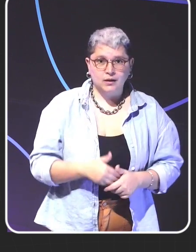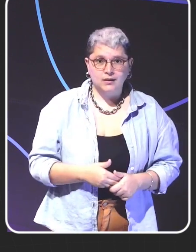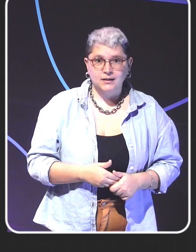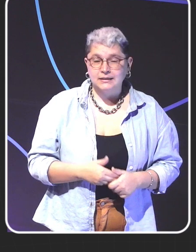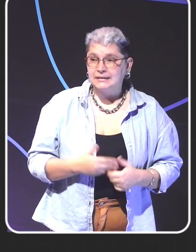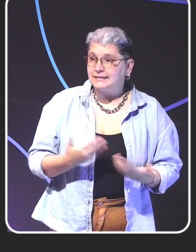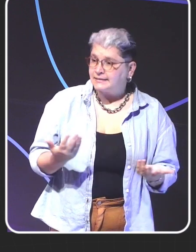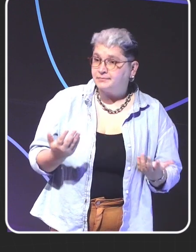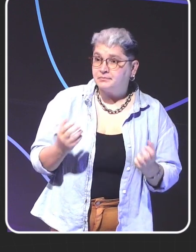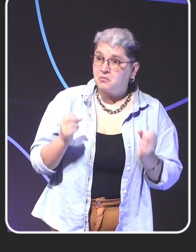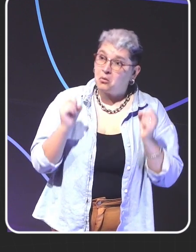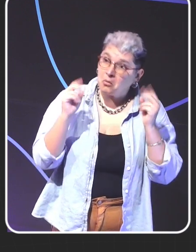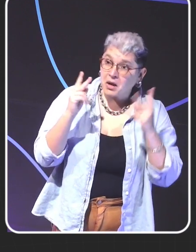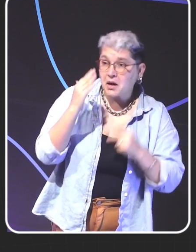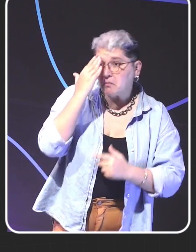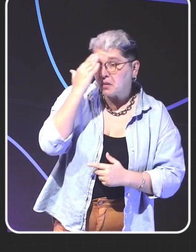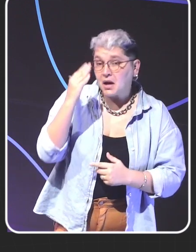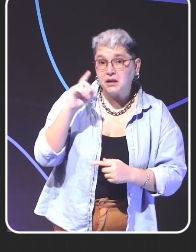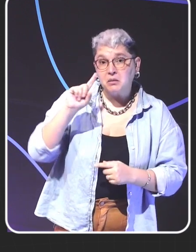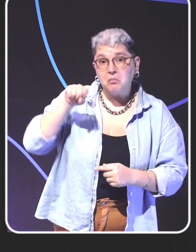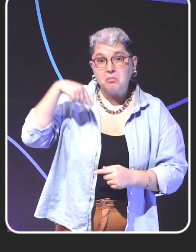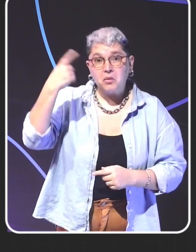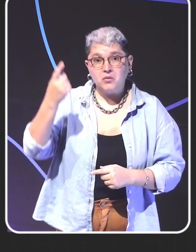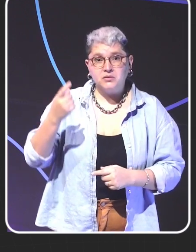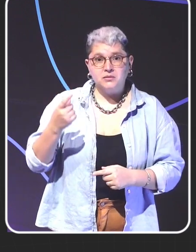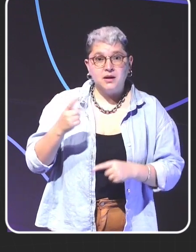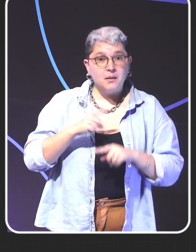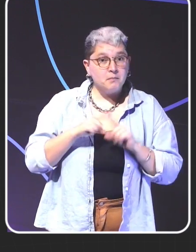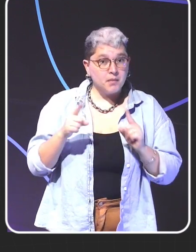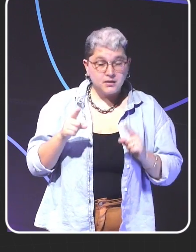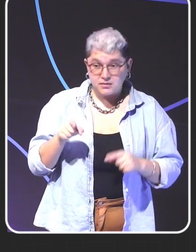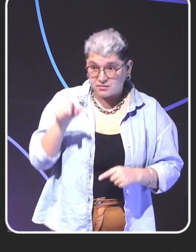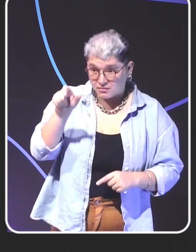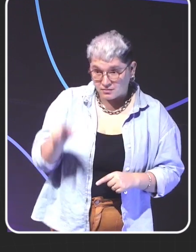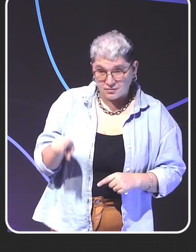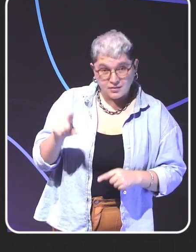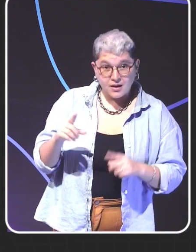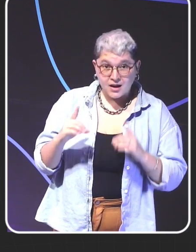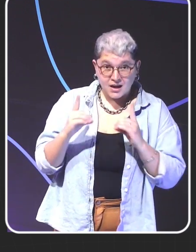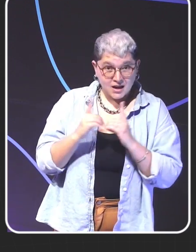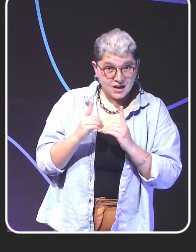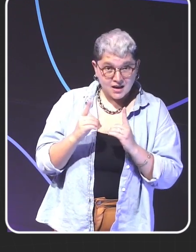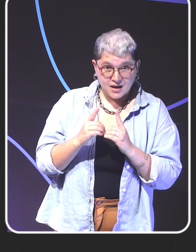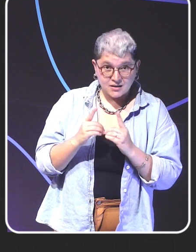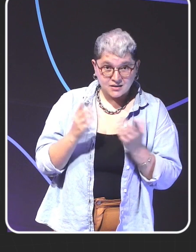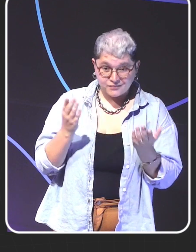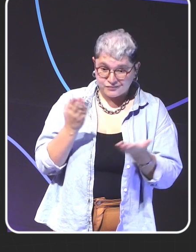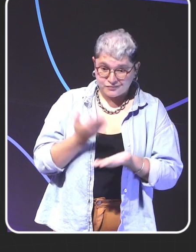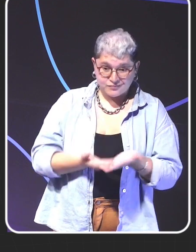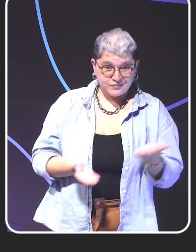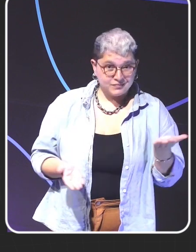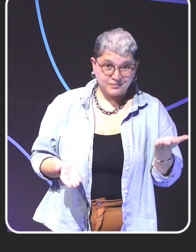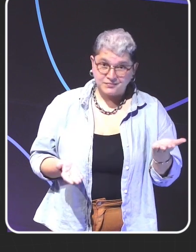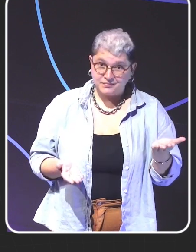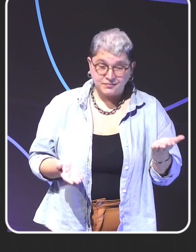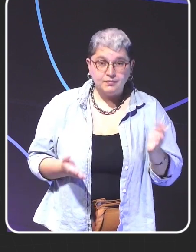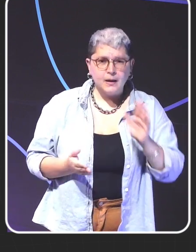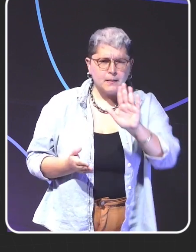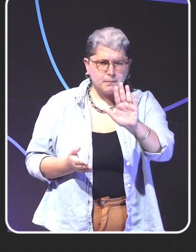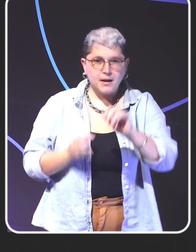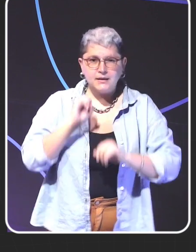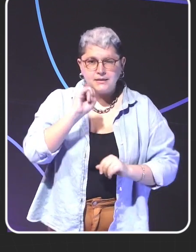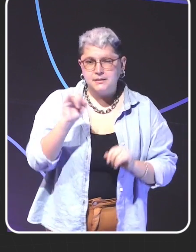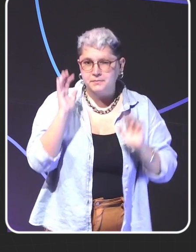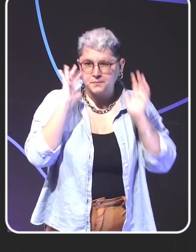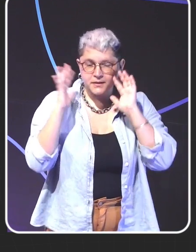pô, obrigada, fica para a próxima e vou embora. Perdi o meu usuário, né? Perdi meu cliente nesse momento. Usuário não, mas meu cliente. Mas imagina se eu tenho um